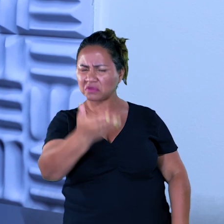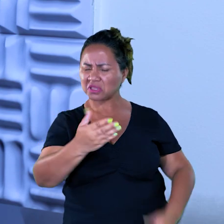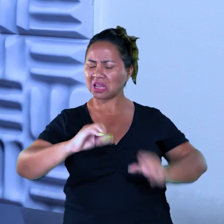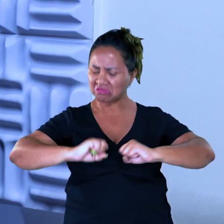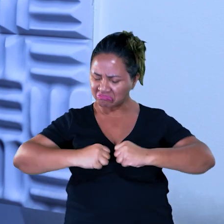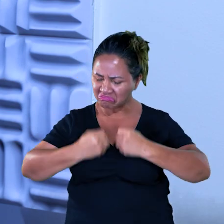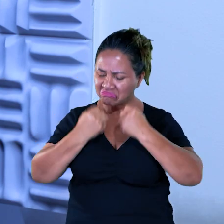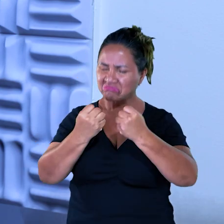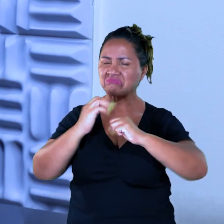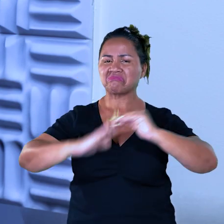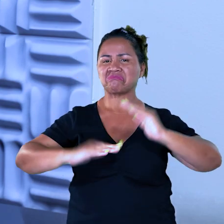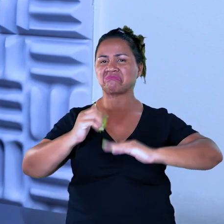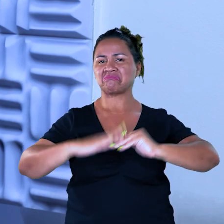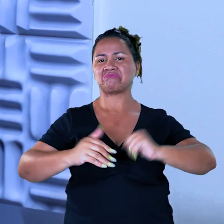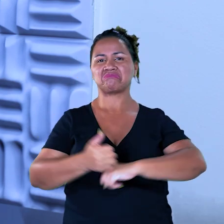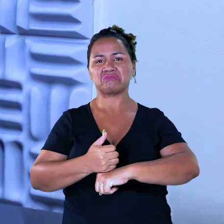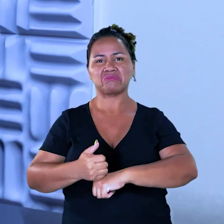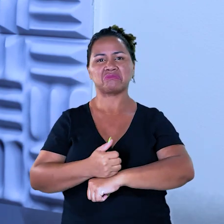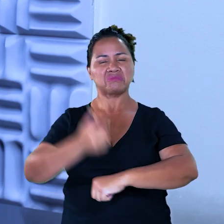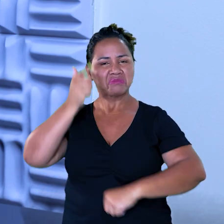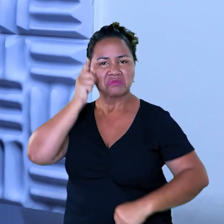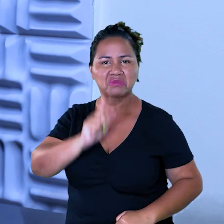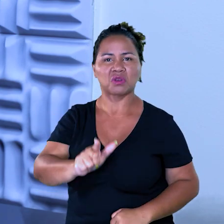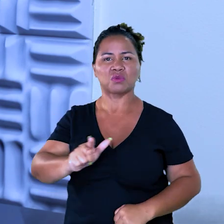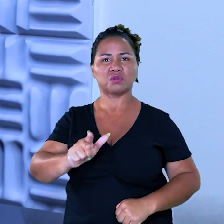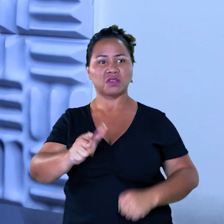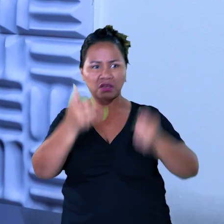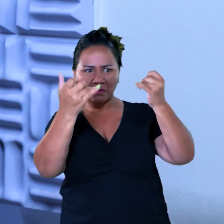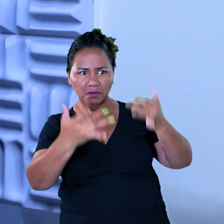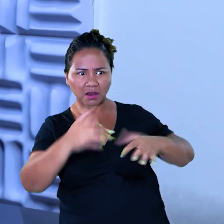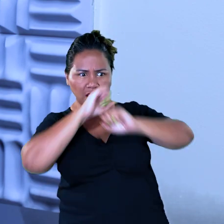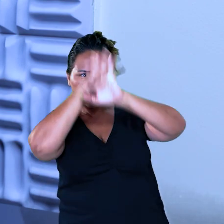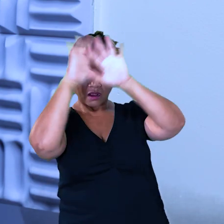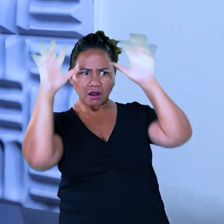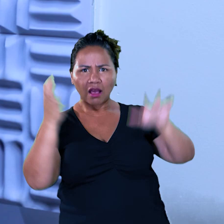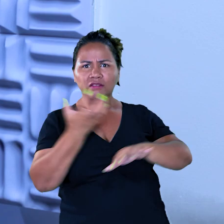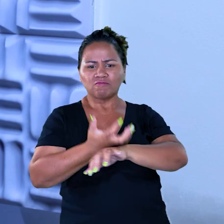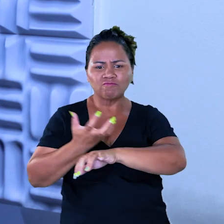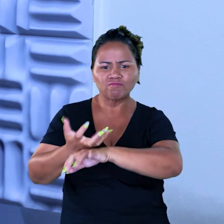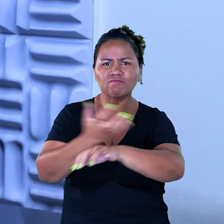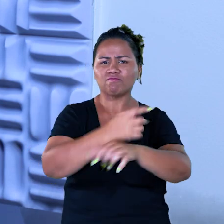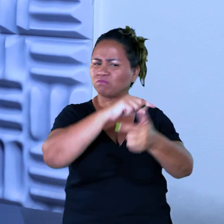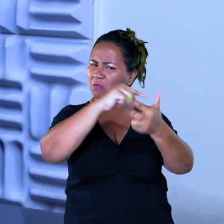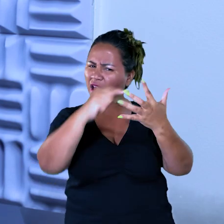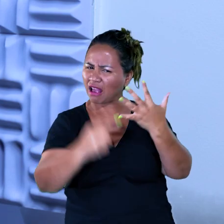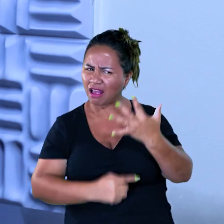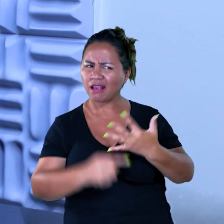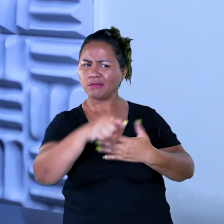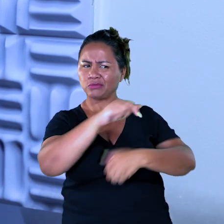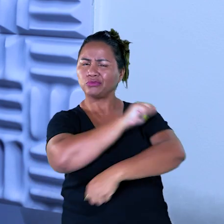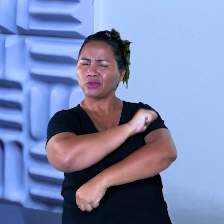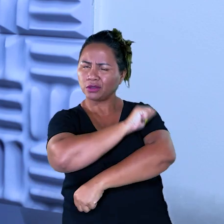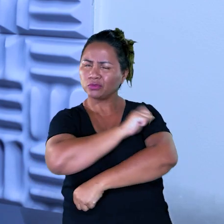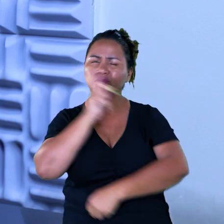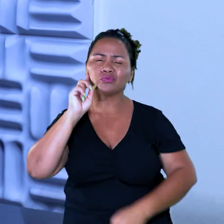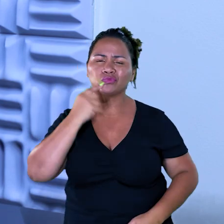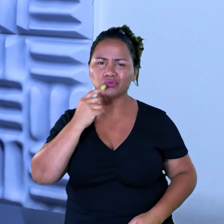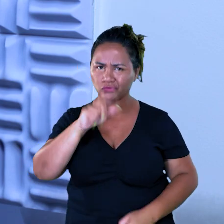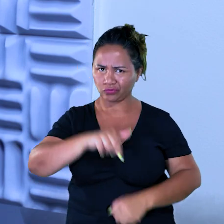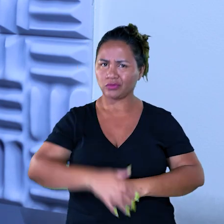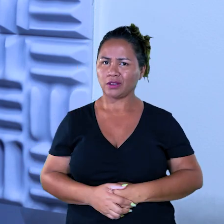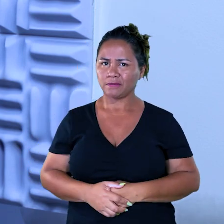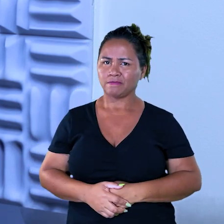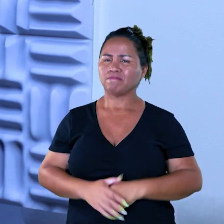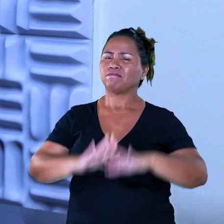quanto professora bilíngue para alcançar aqueles alunos. Como é que você tem trabalhado os materiais didáticos? Porque você tem adaptado